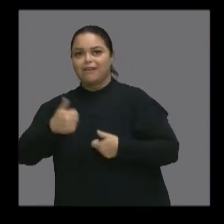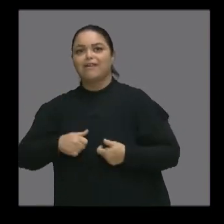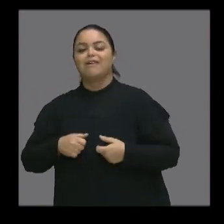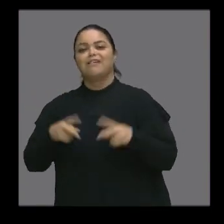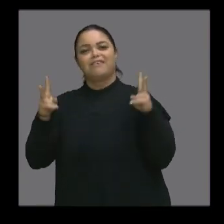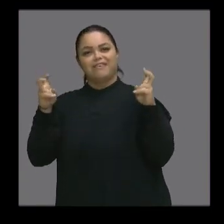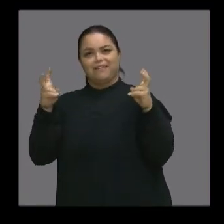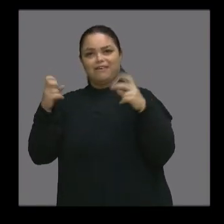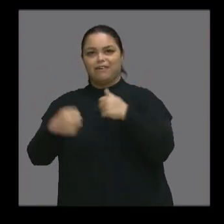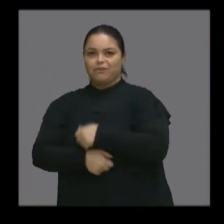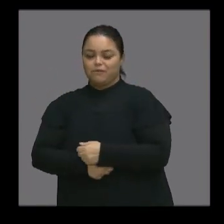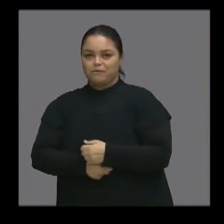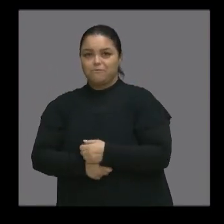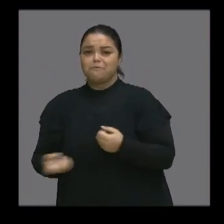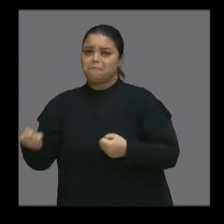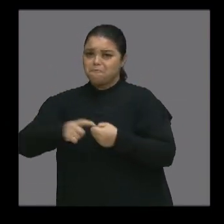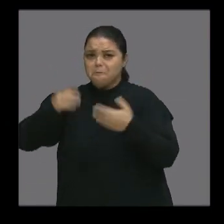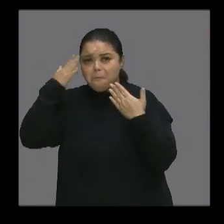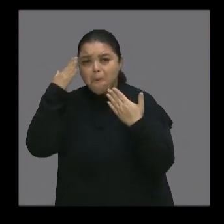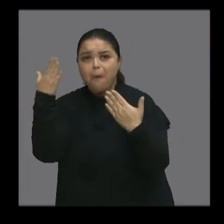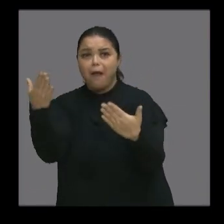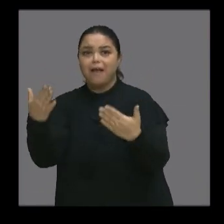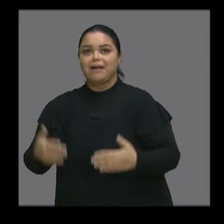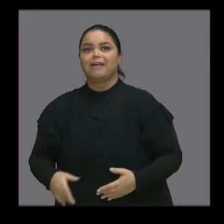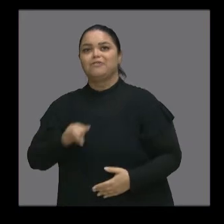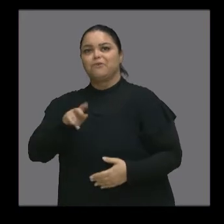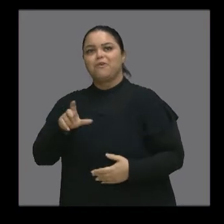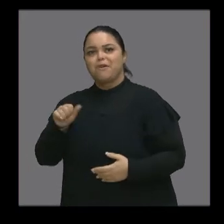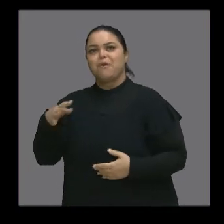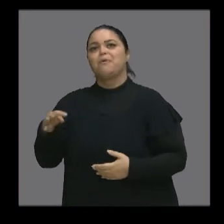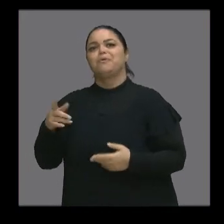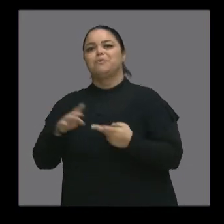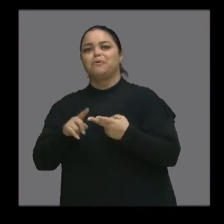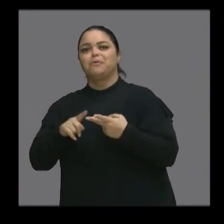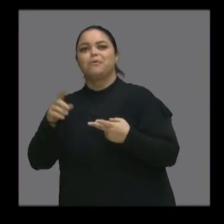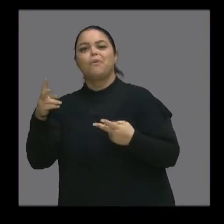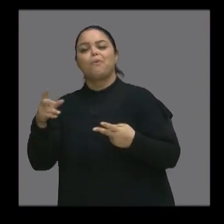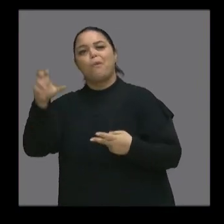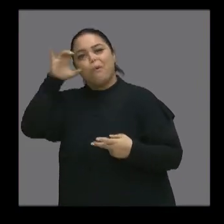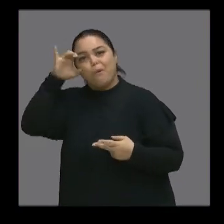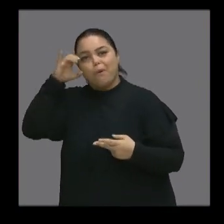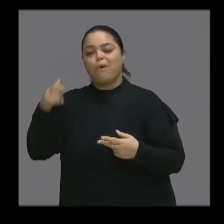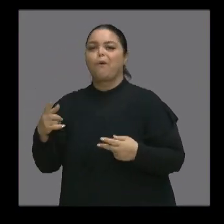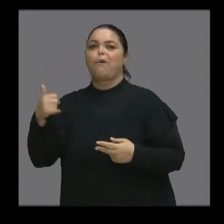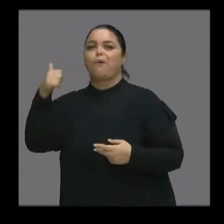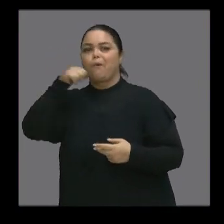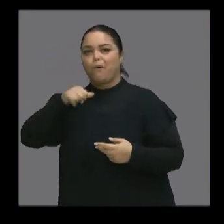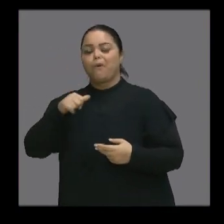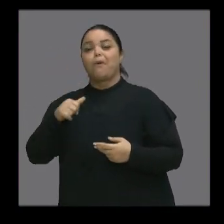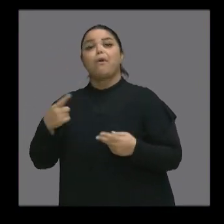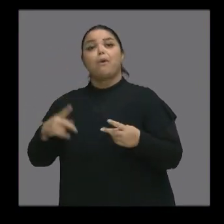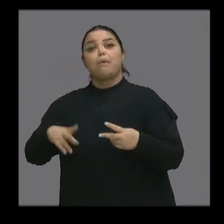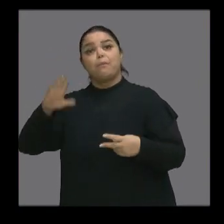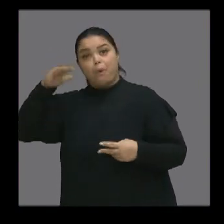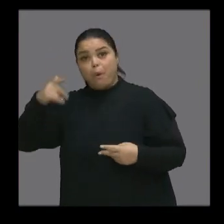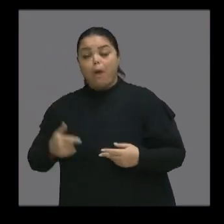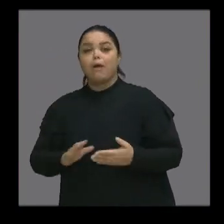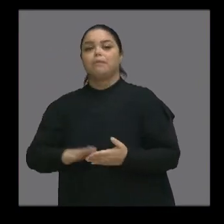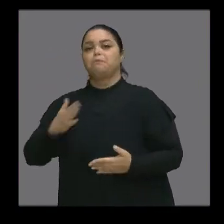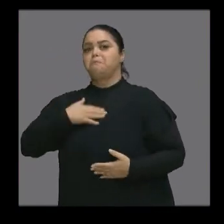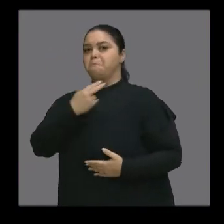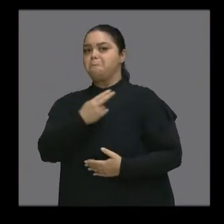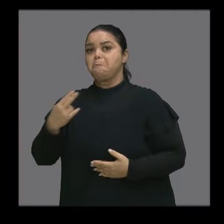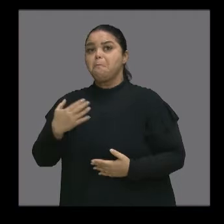título. Volto a agradecer a Júlio Toboni, volto a agradecer a vereadora Dulce Rita por essa menção ao meu